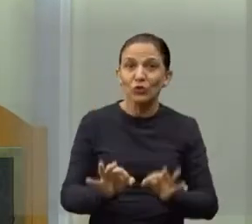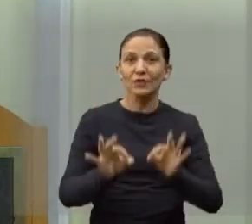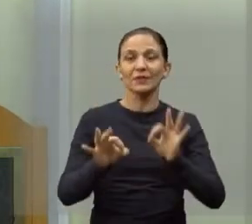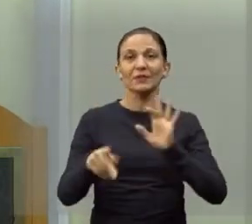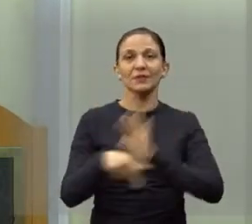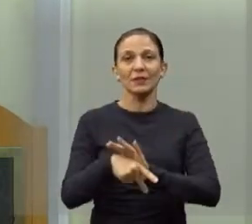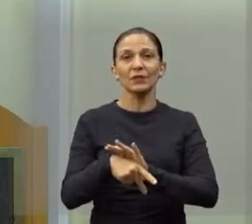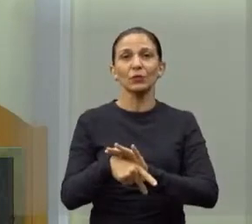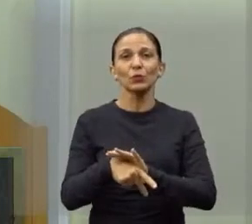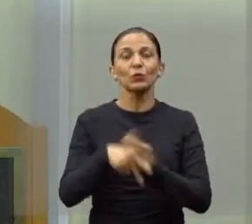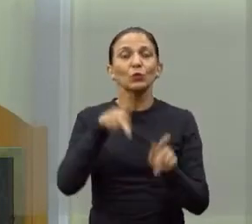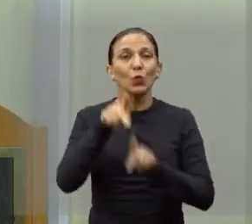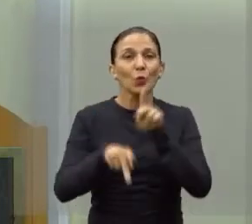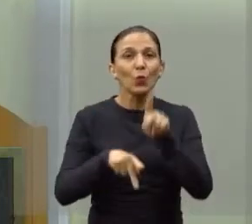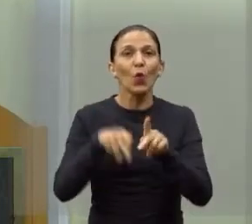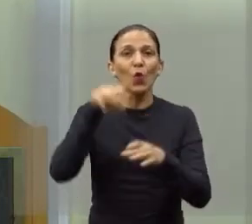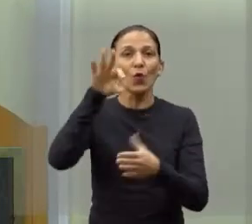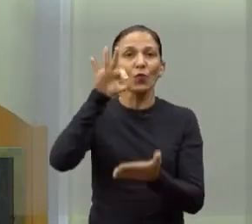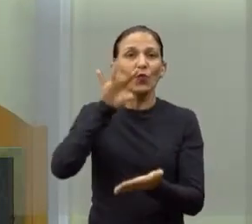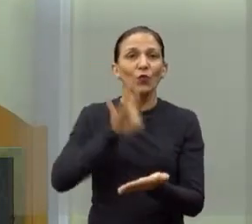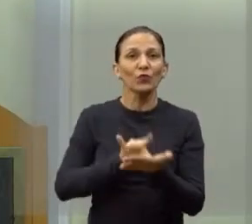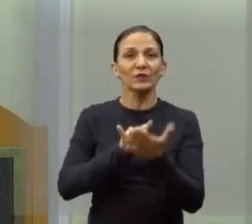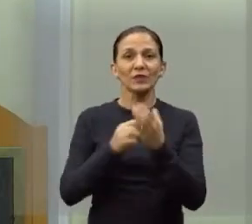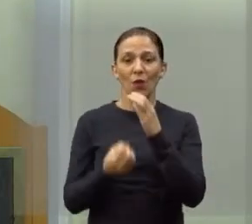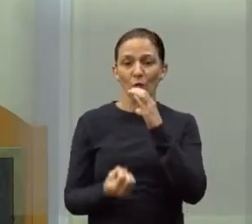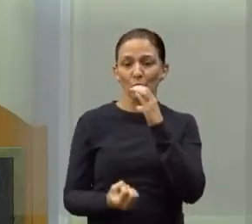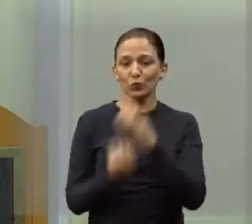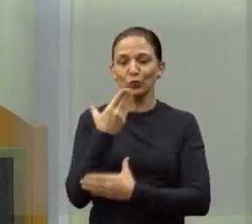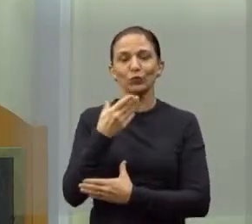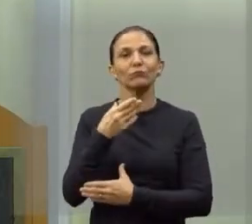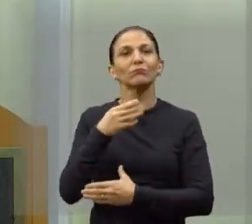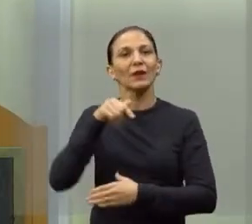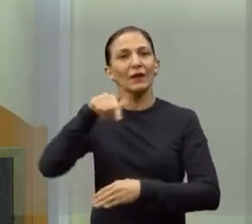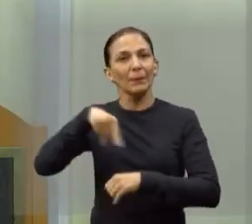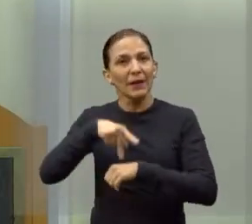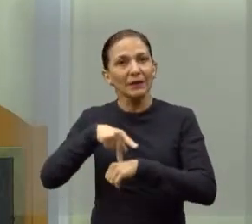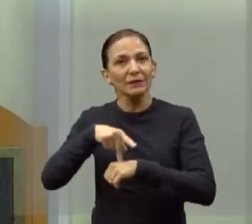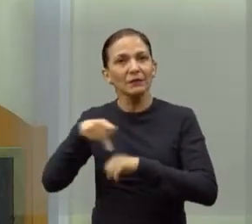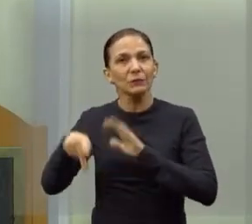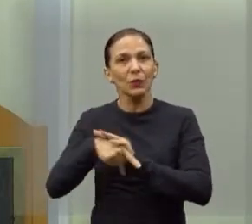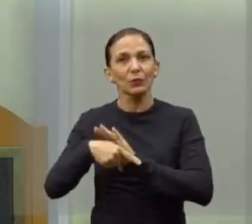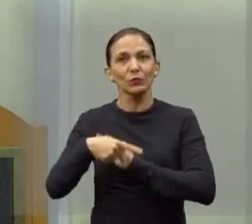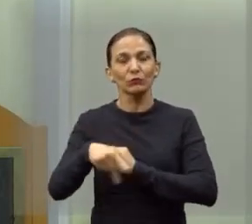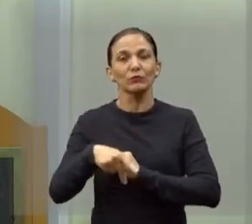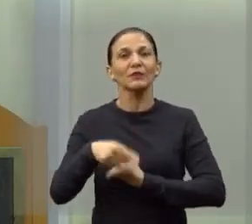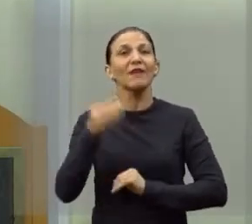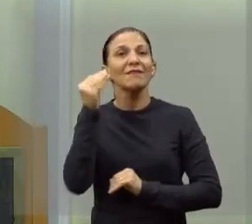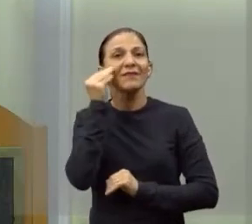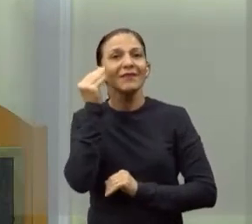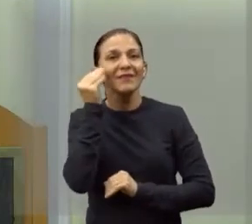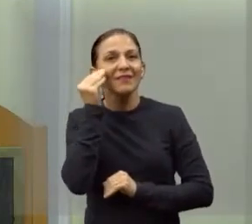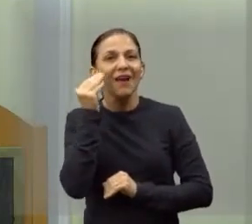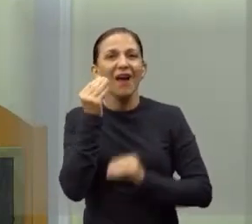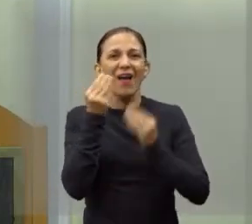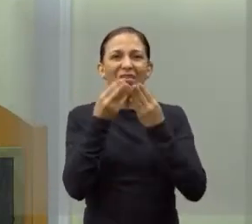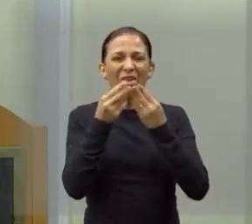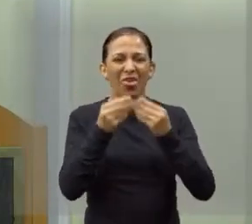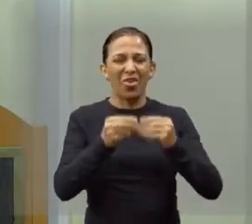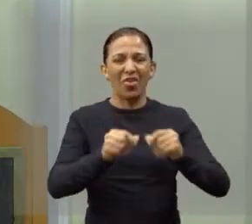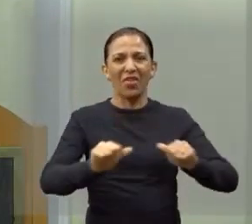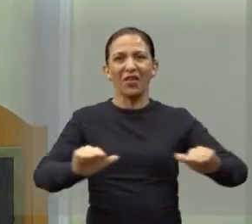reparação aos povos originários. Então, aqui, qualquer tentativa de